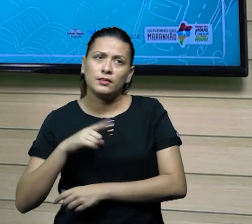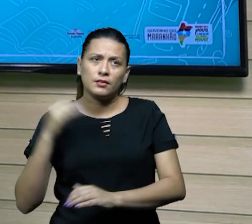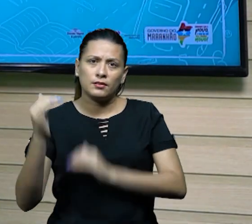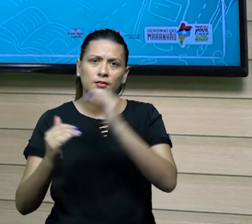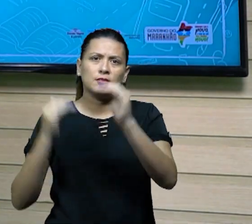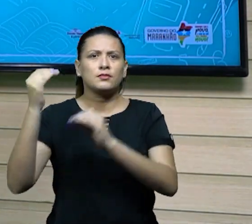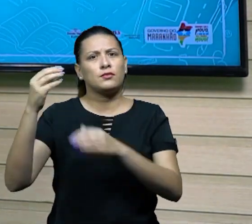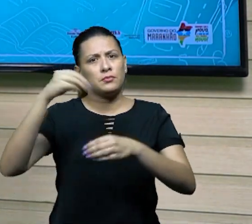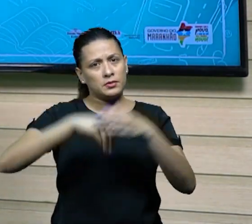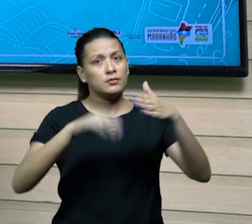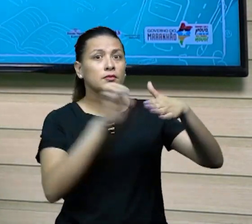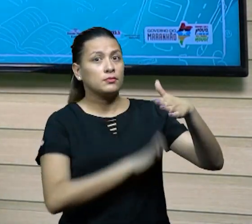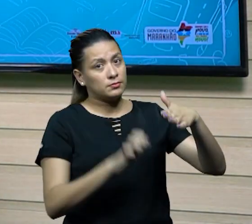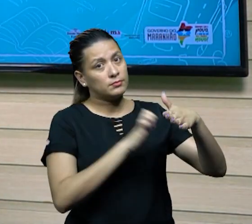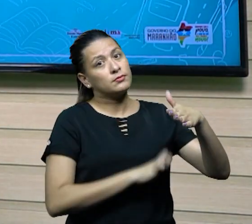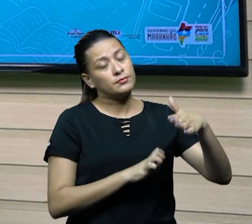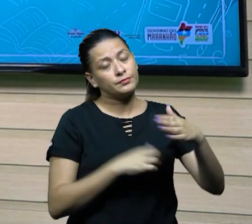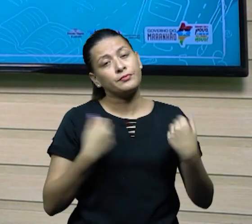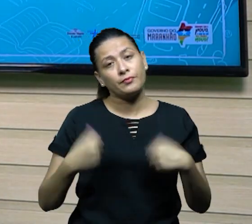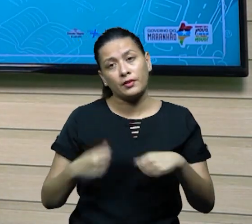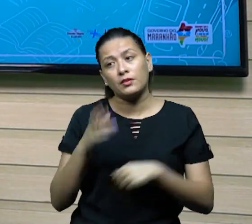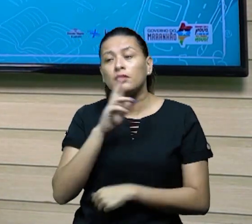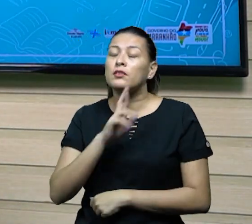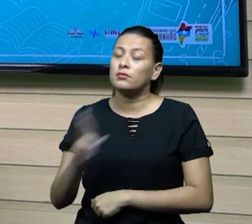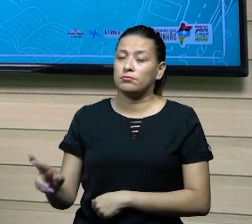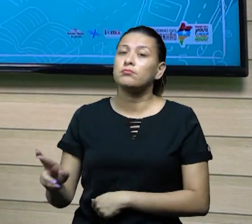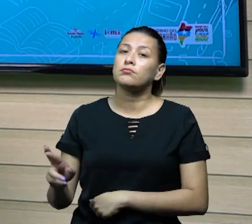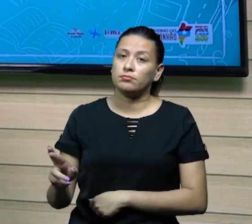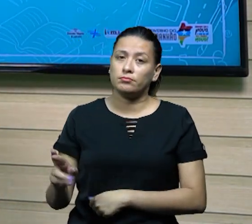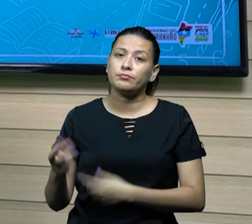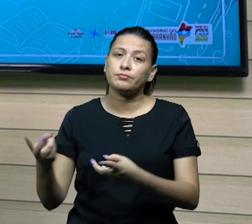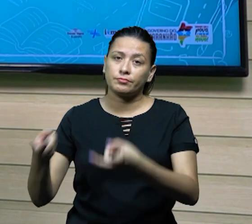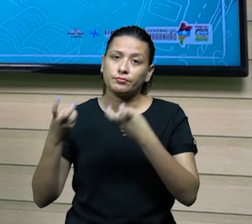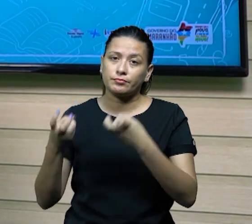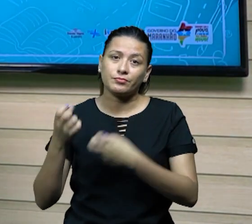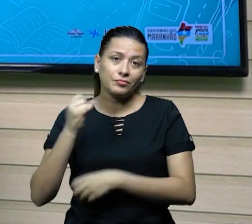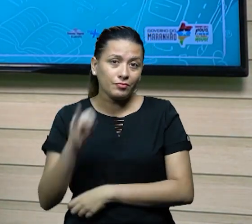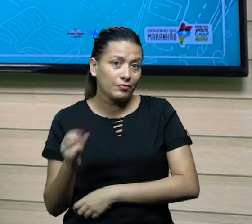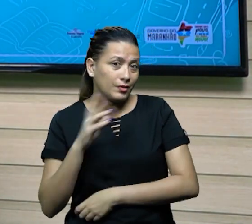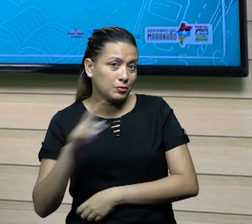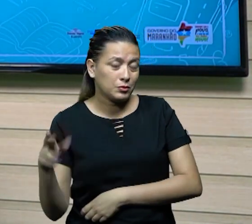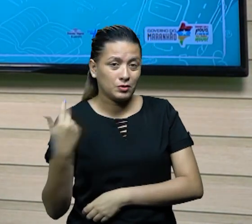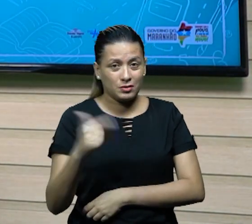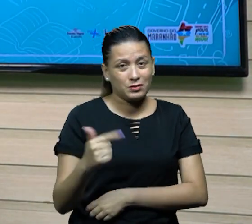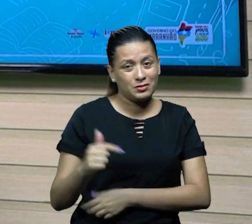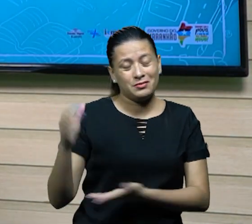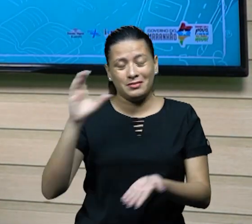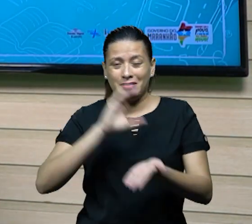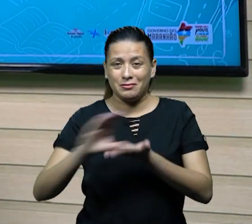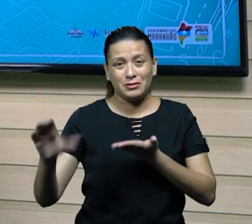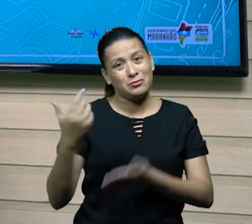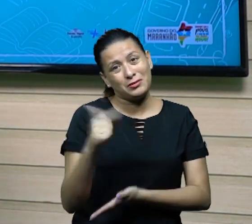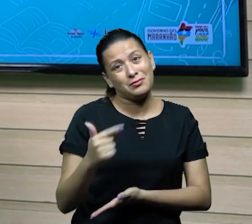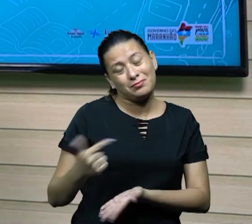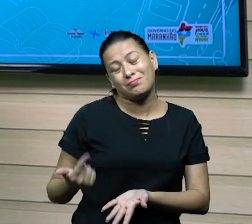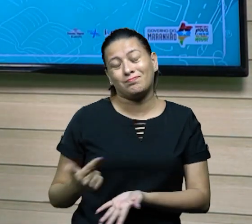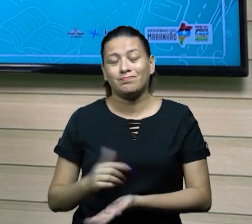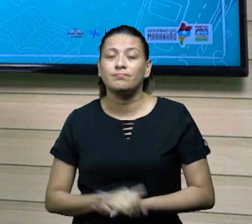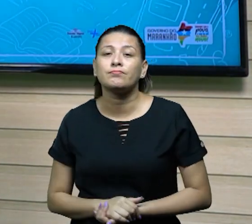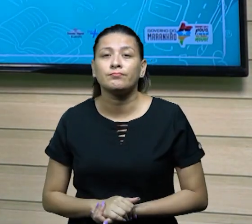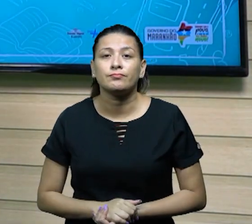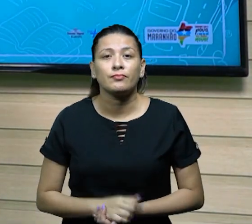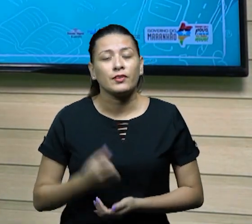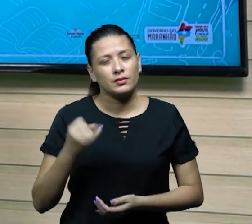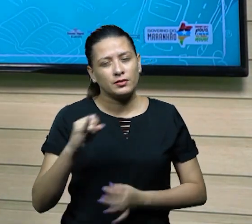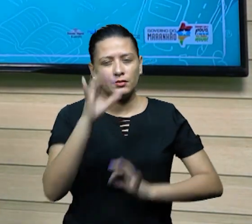o diploma e fazer a média dentro da empresa. Você tem que ver os resultados, porque aí de fato, se não tiver o resultado, não foi investimento. Aí sim,